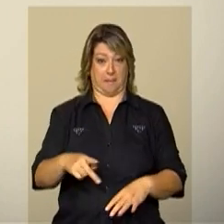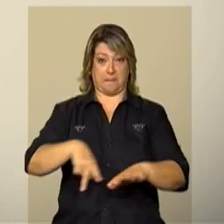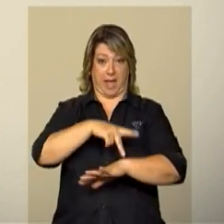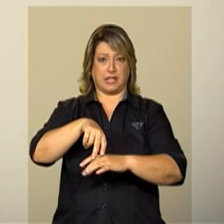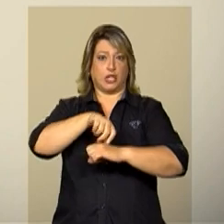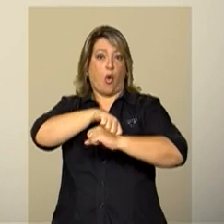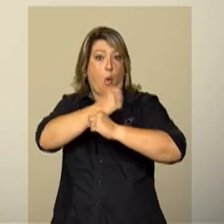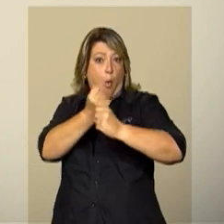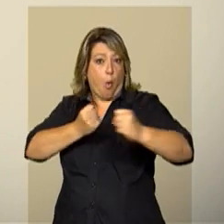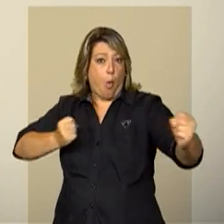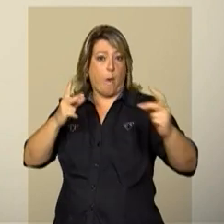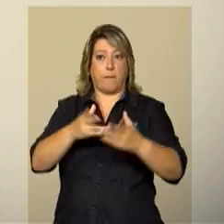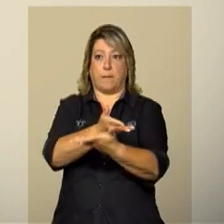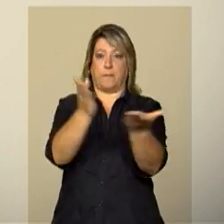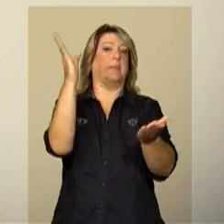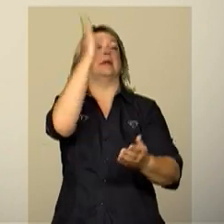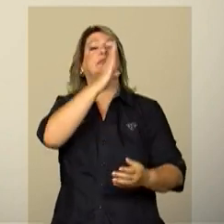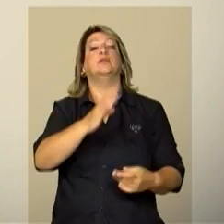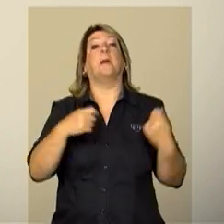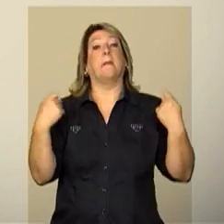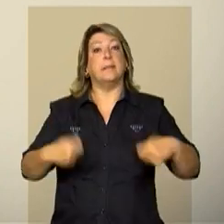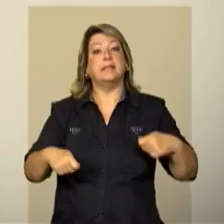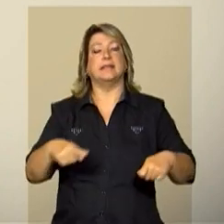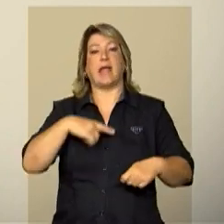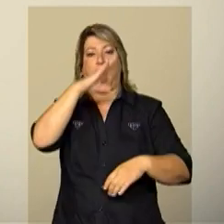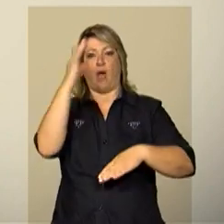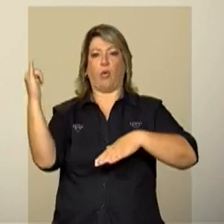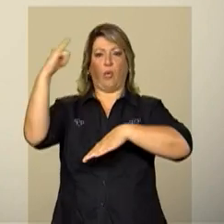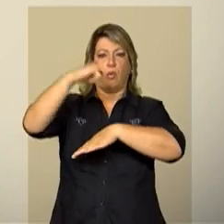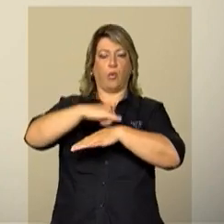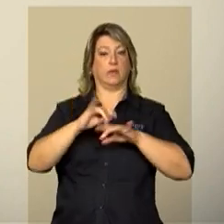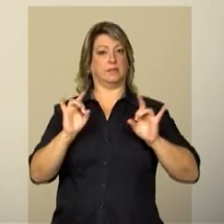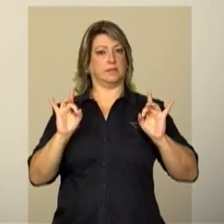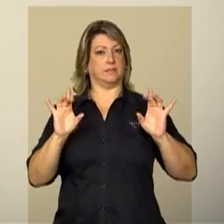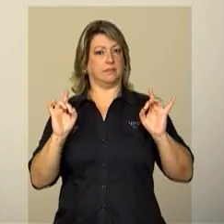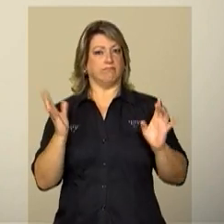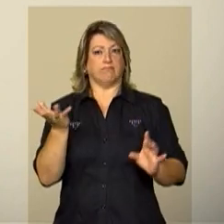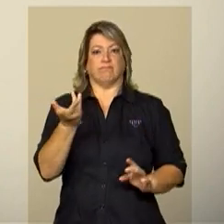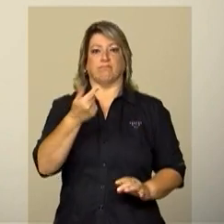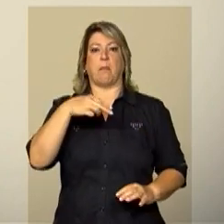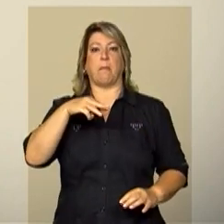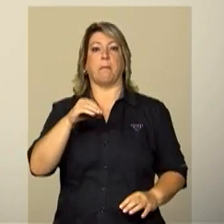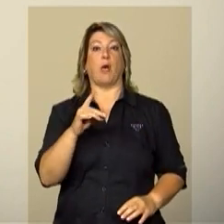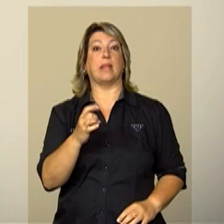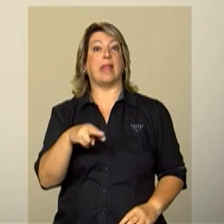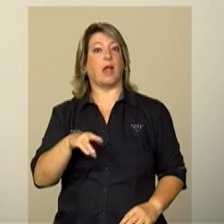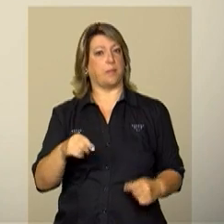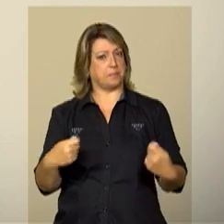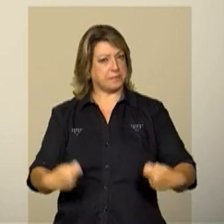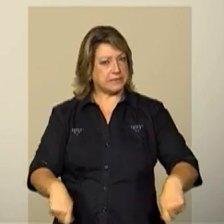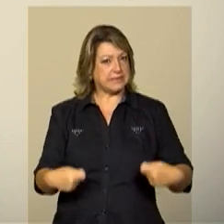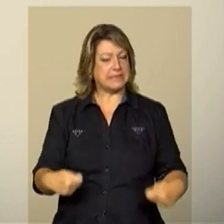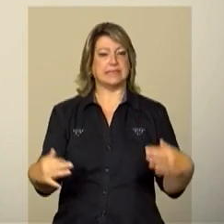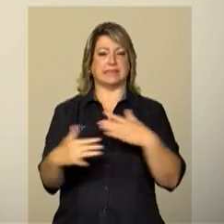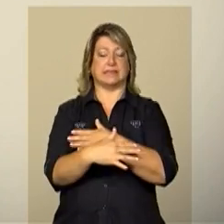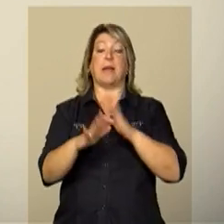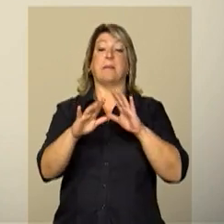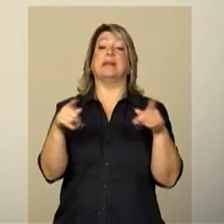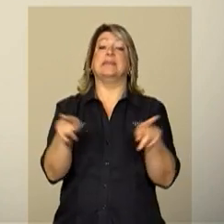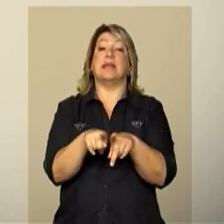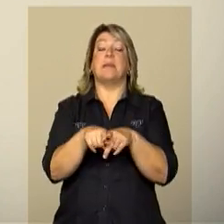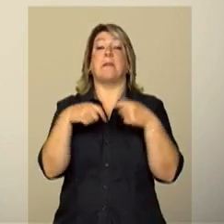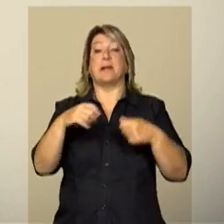do Brasil precisa ter bons e modernos aeroportos nas grandes metrópoles mas também precisa de uma rede de